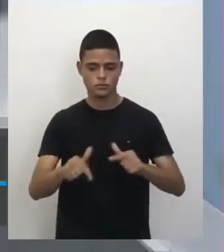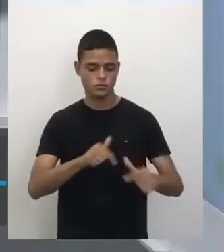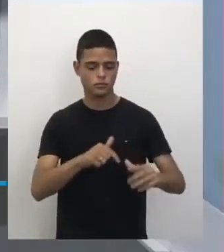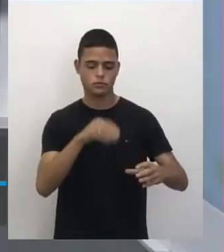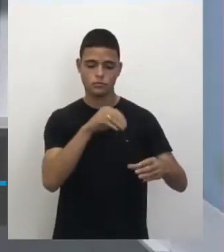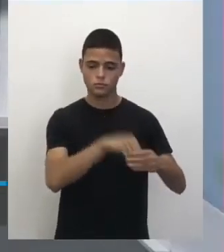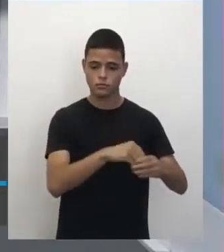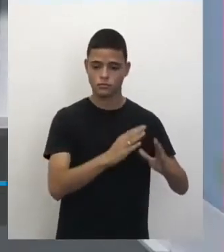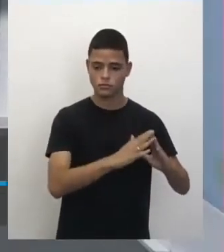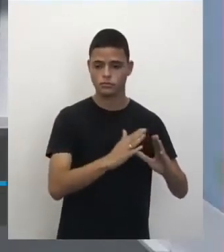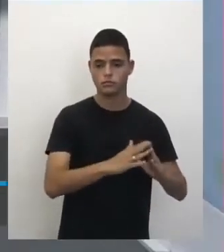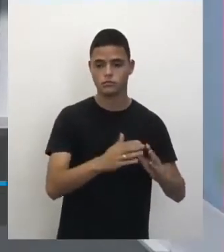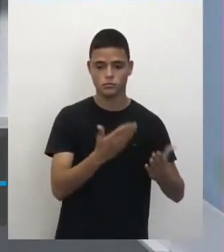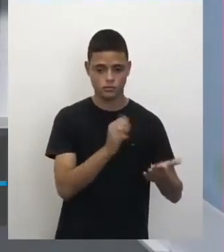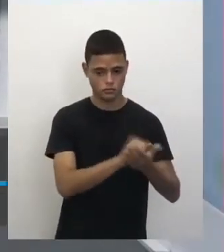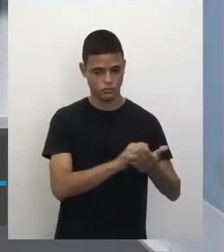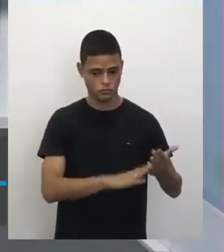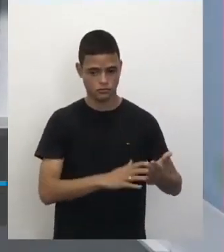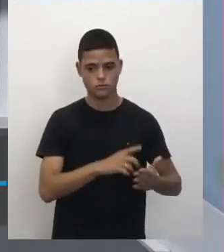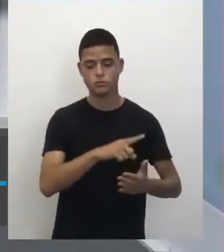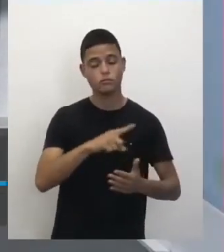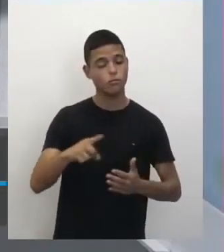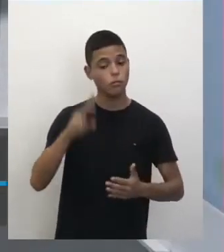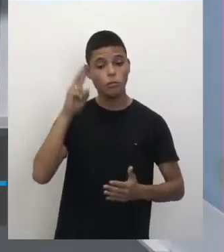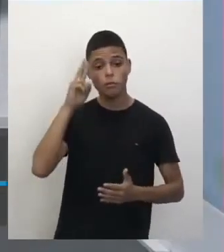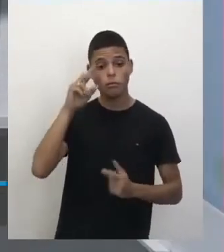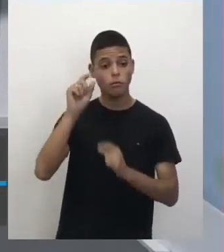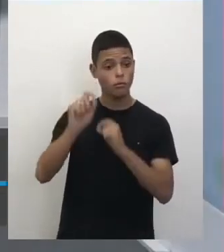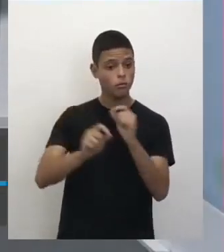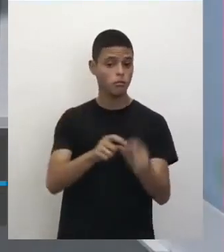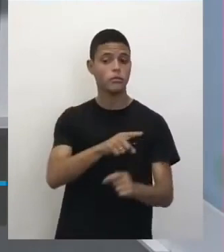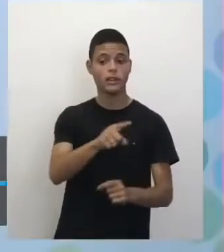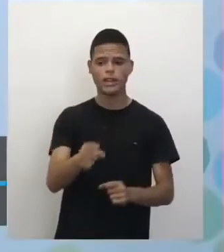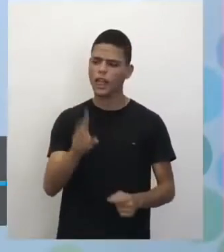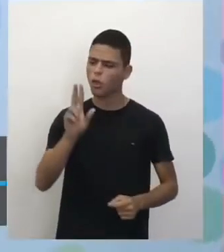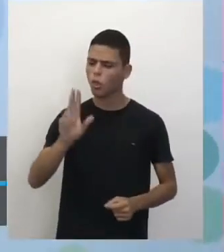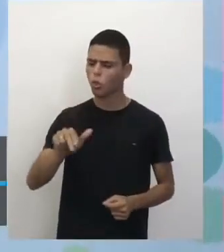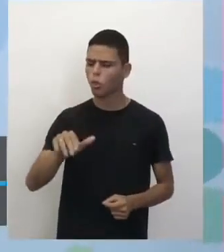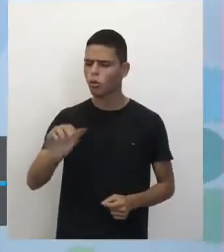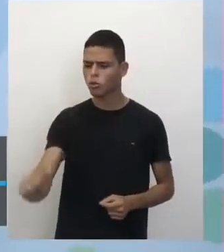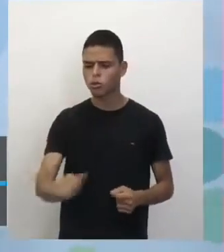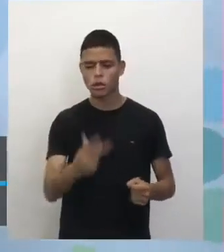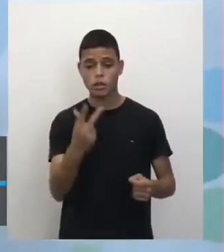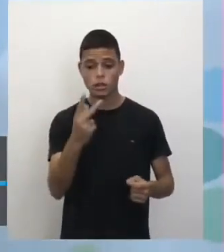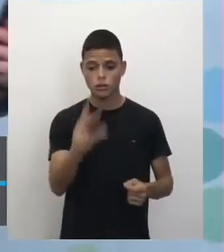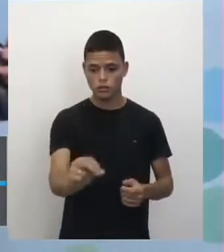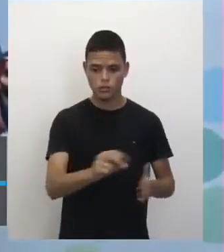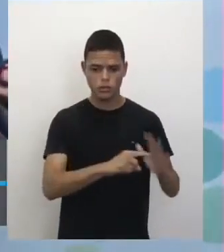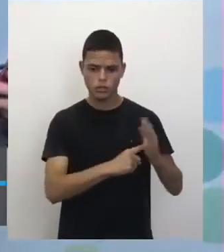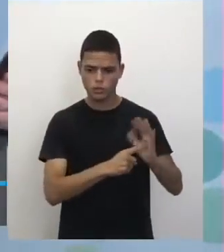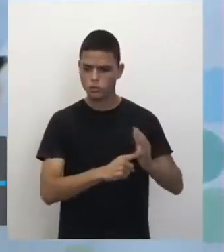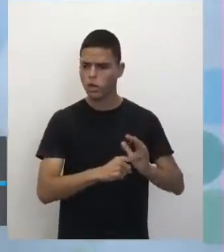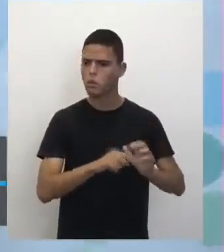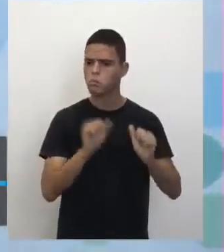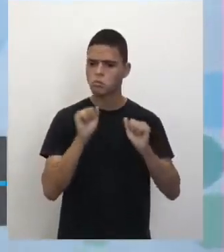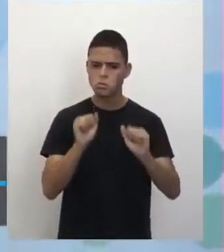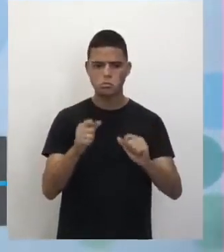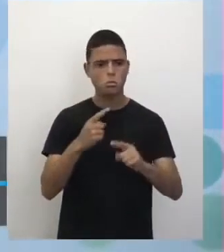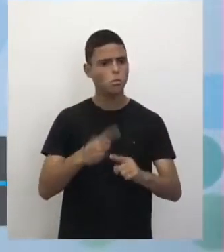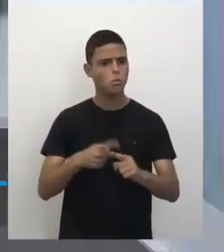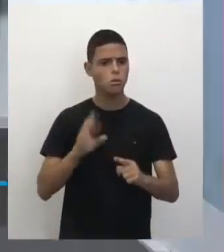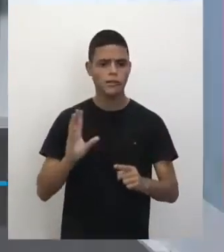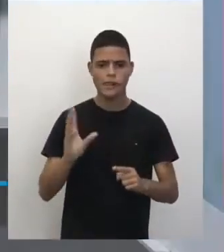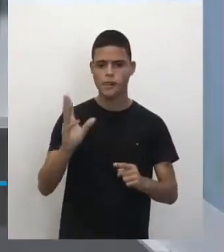que nunca é usado as 20 Boa, turbinas, por causa que pode haver um caos enorme lá, né? E